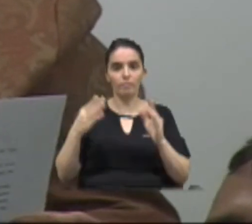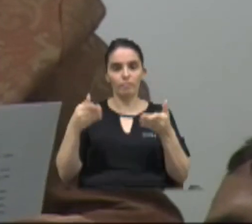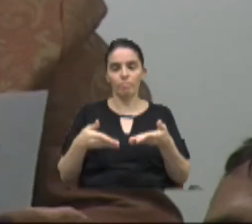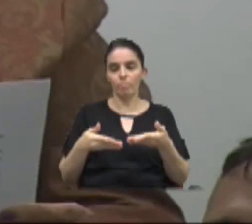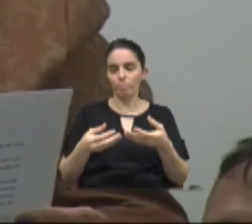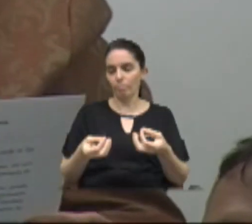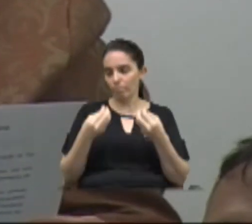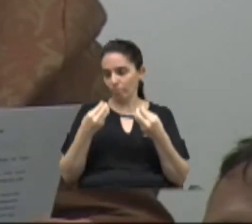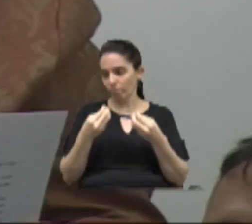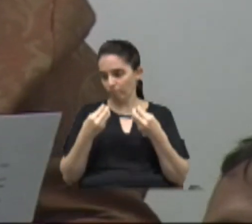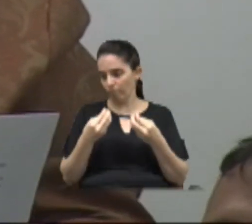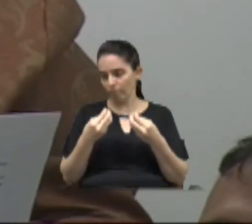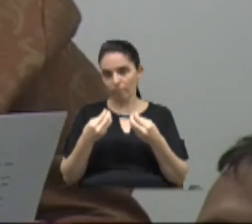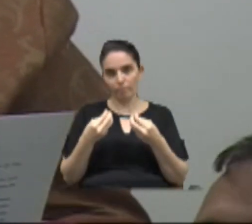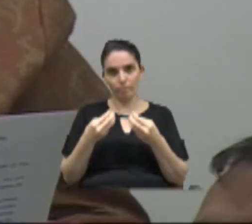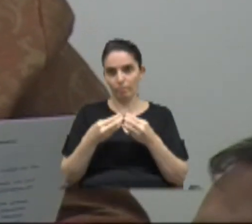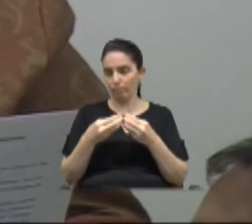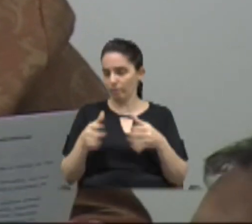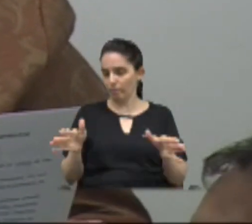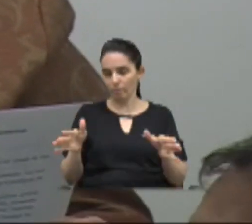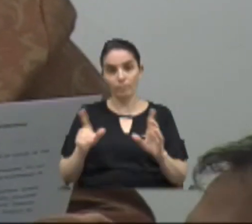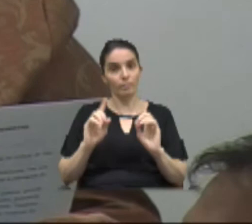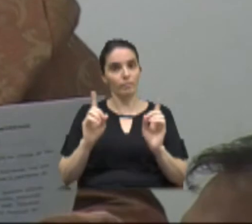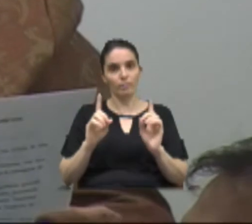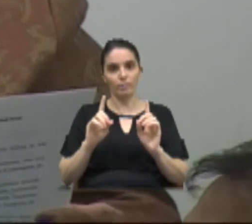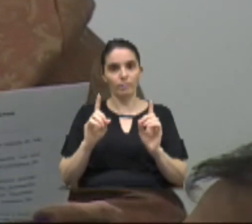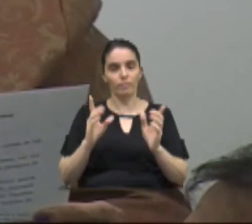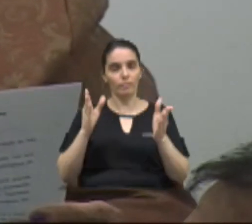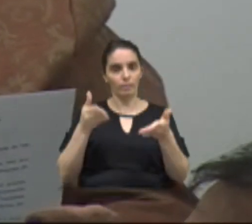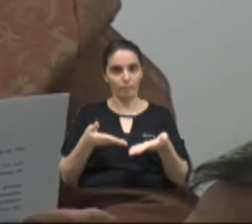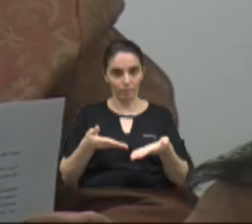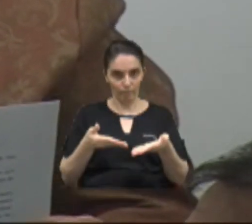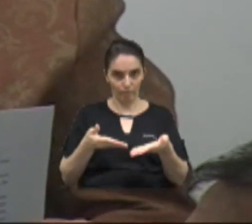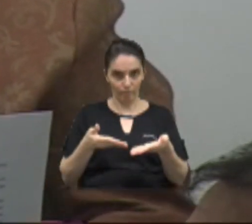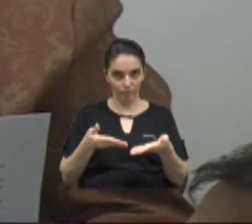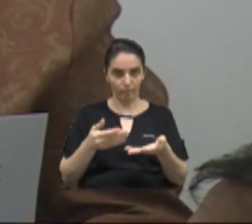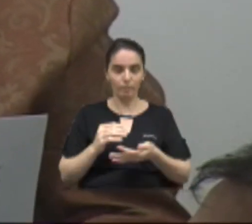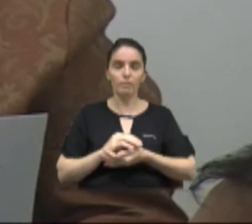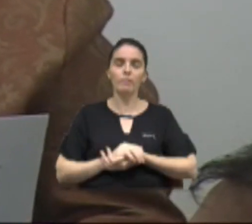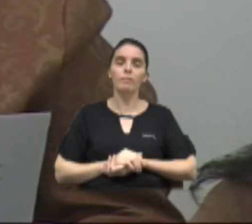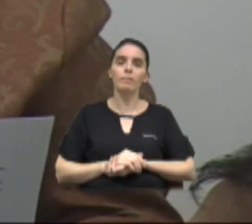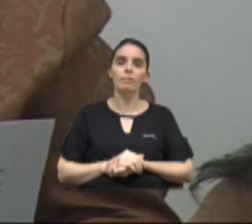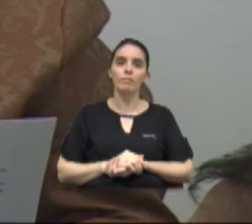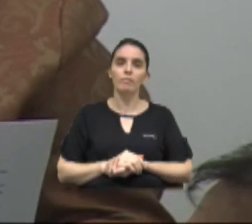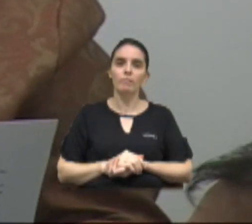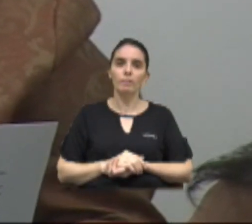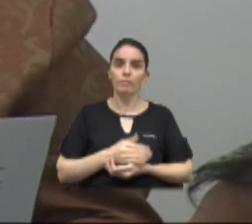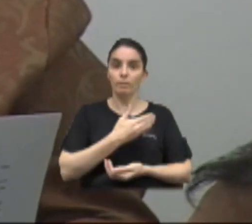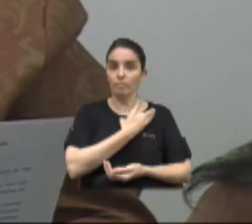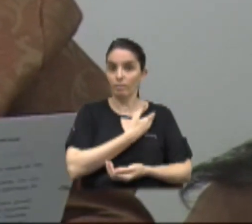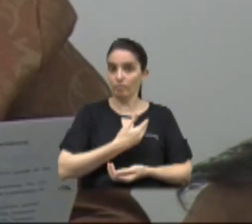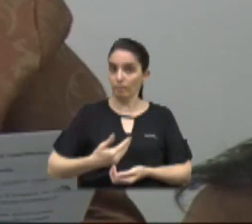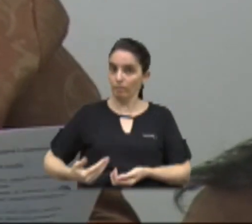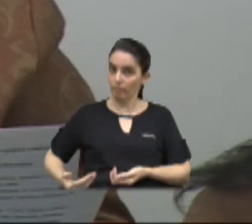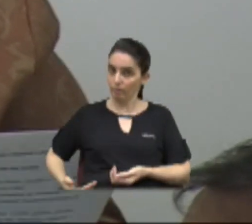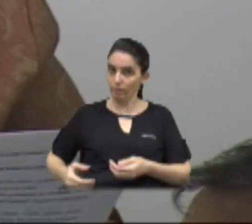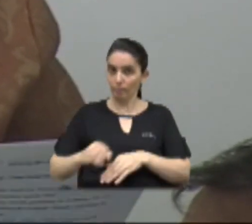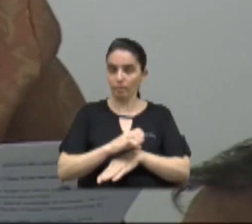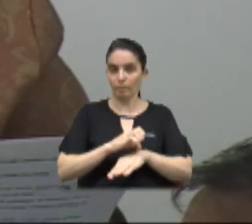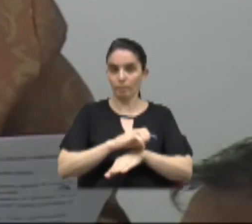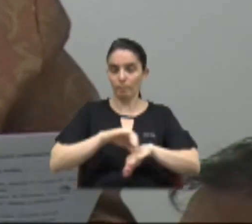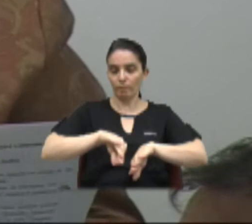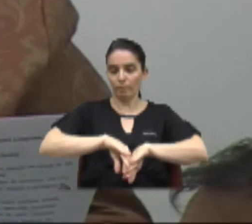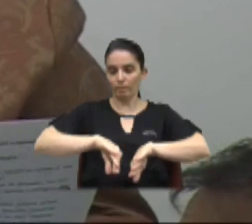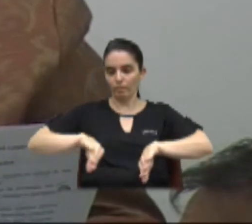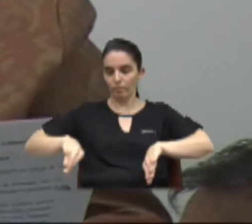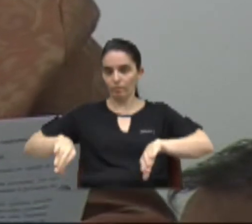mais o que fazer, vamos jogar a toalha. Nós temos aí agora o próprio governador se desligando, né, acho que o mês que